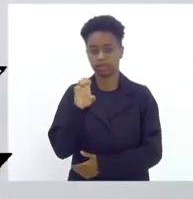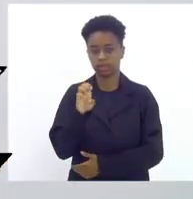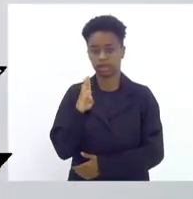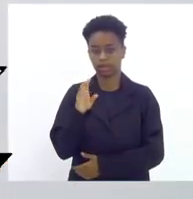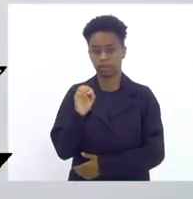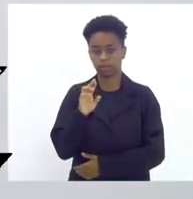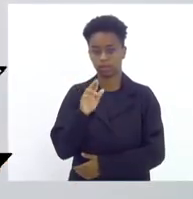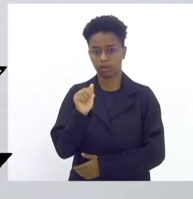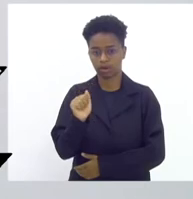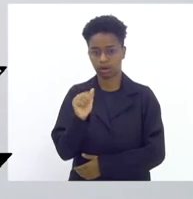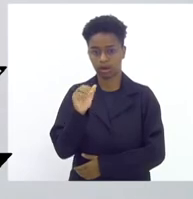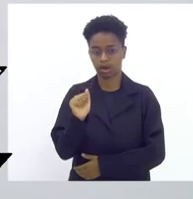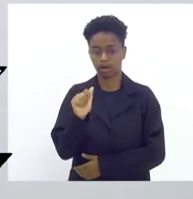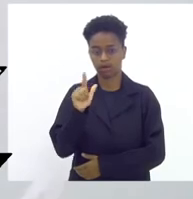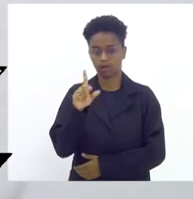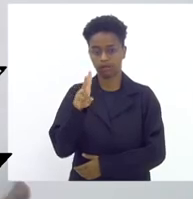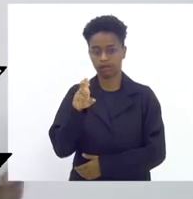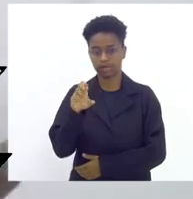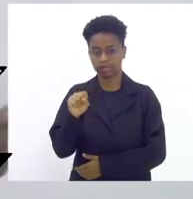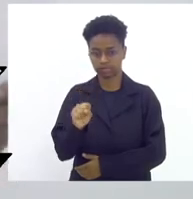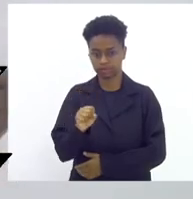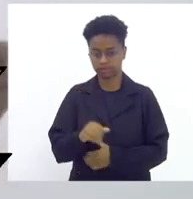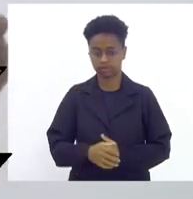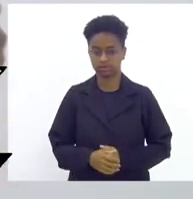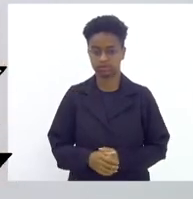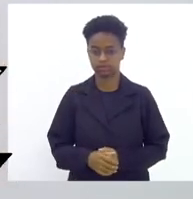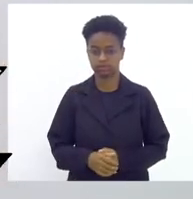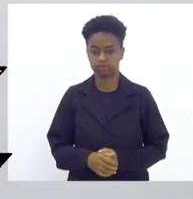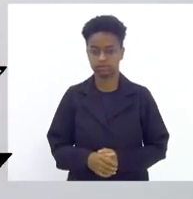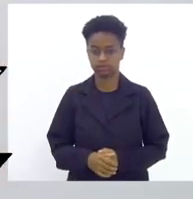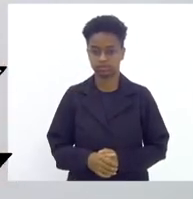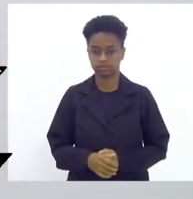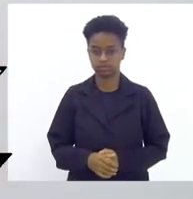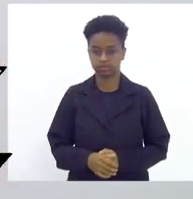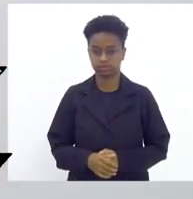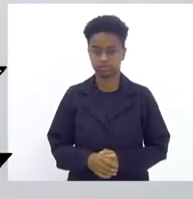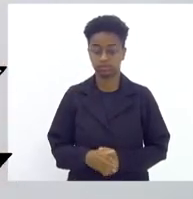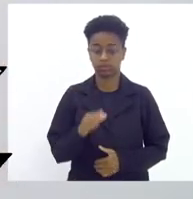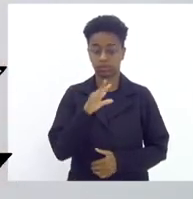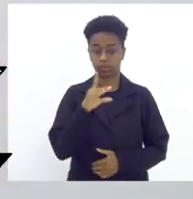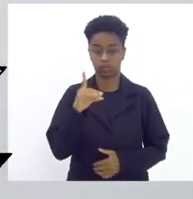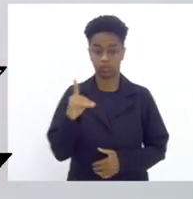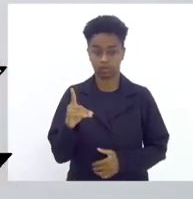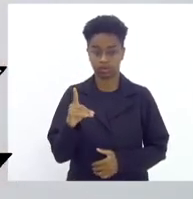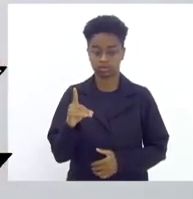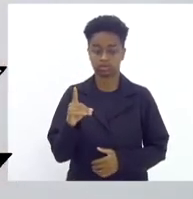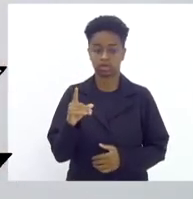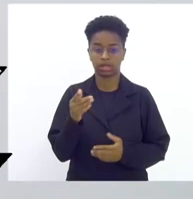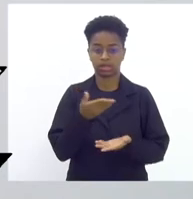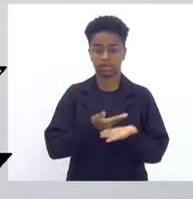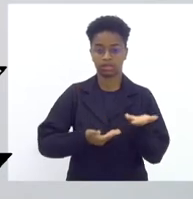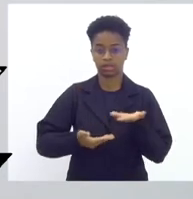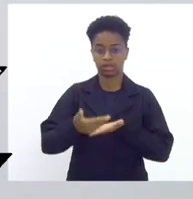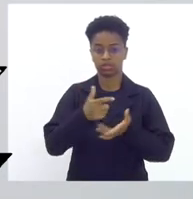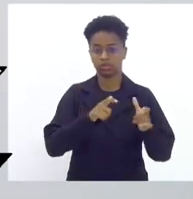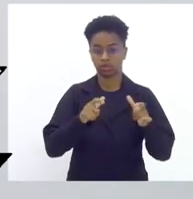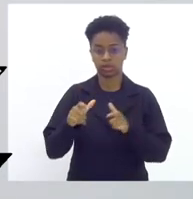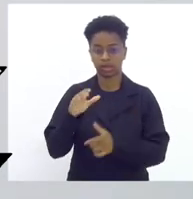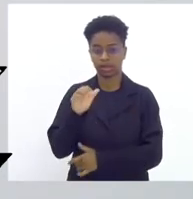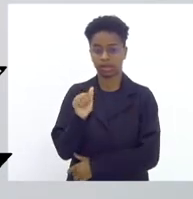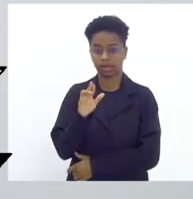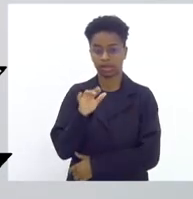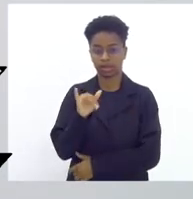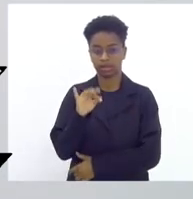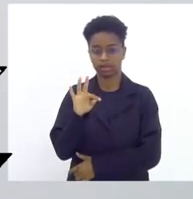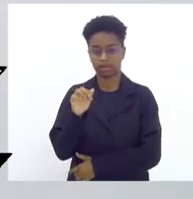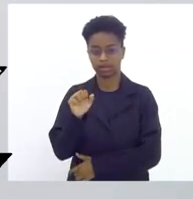Alves da Cáritas que é deixa eu ver aqui é coordenadora de integração local da Cáritas Rio